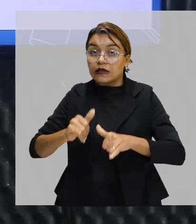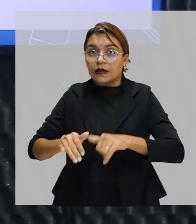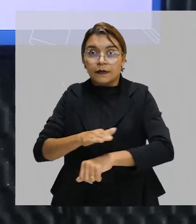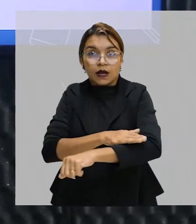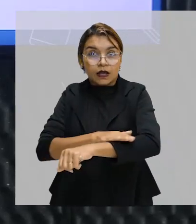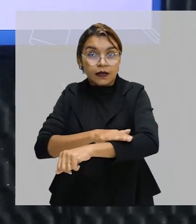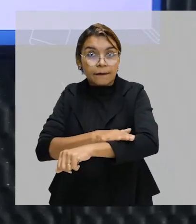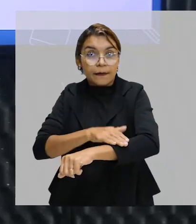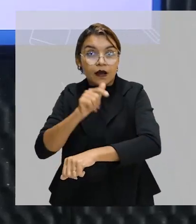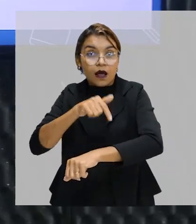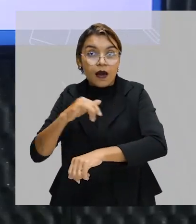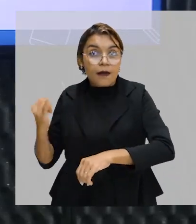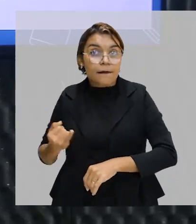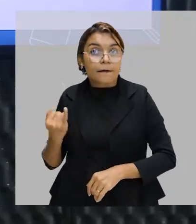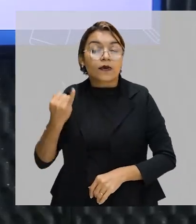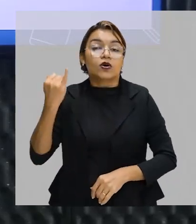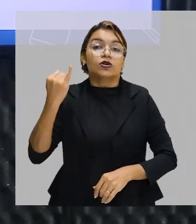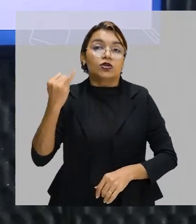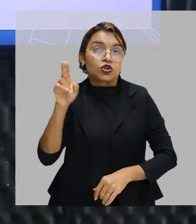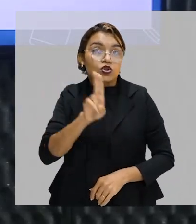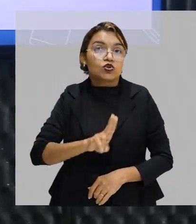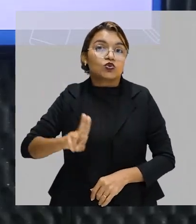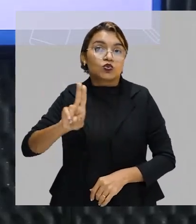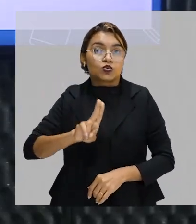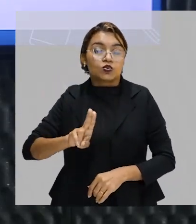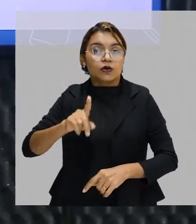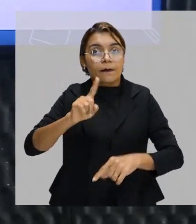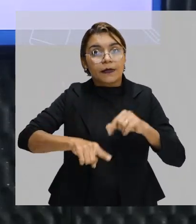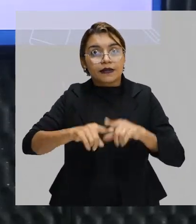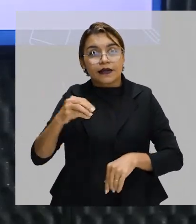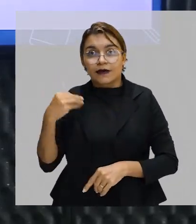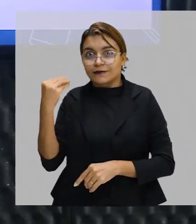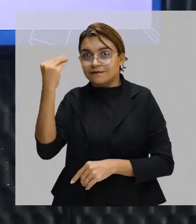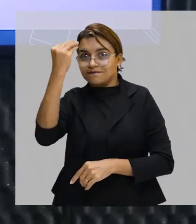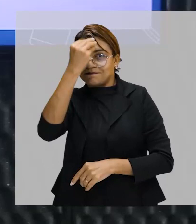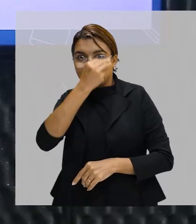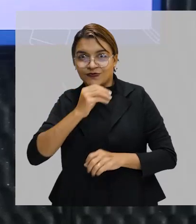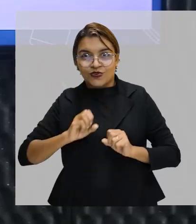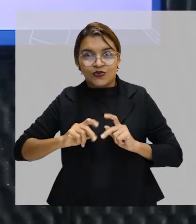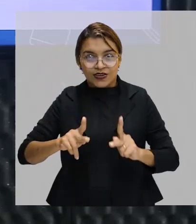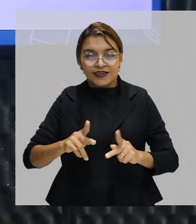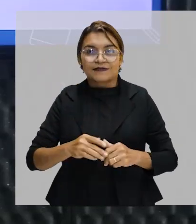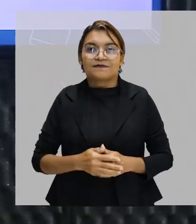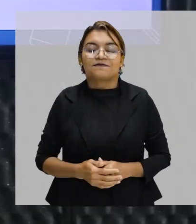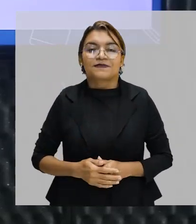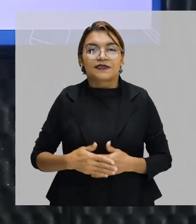é muito importante para o uso dos cosméticos. Show de bola? Turminha, esse